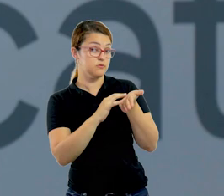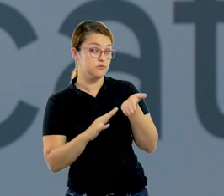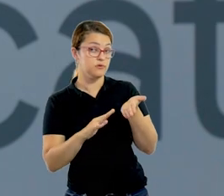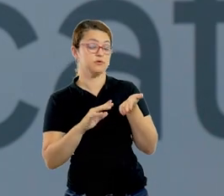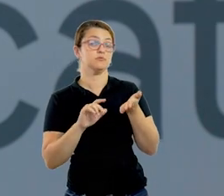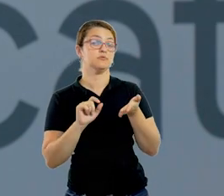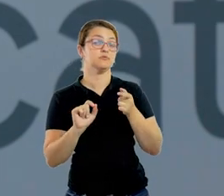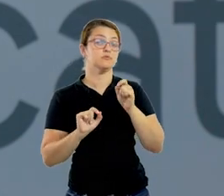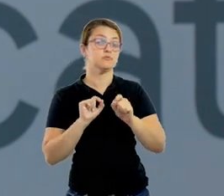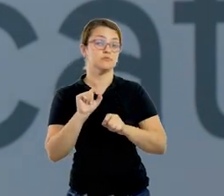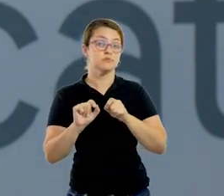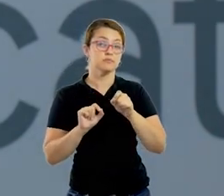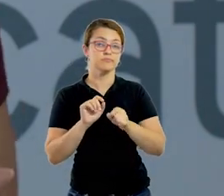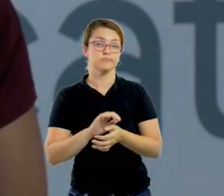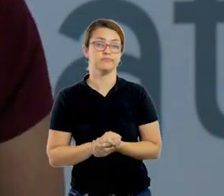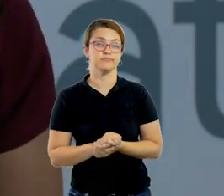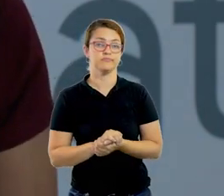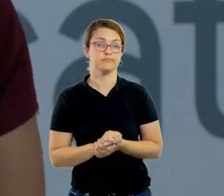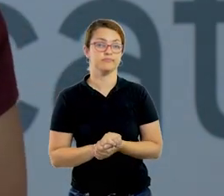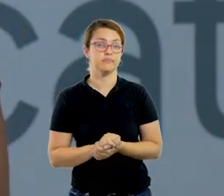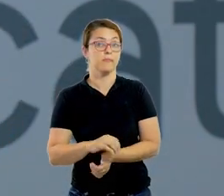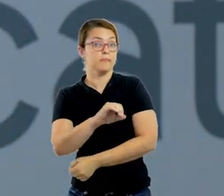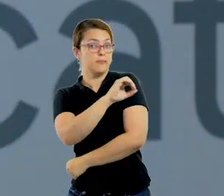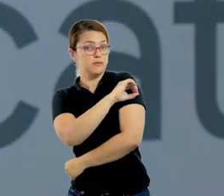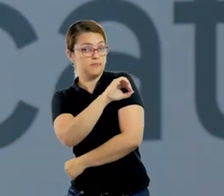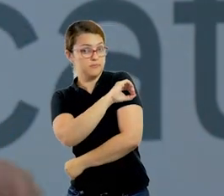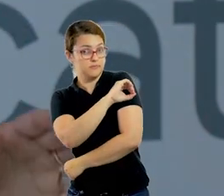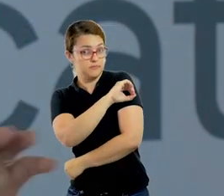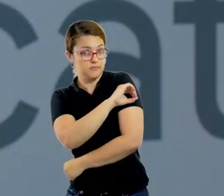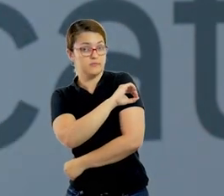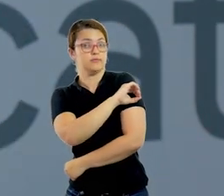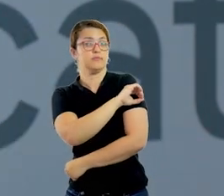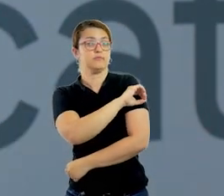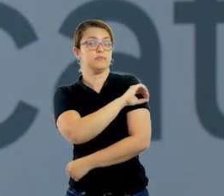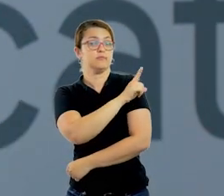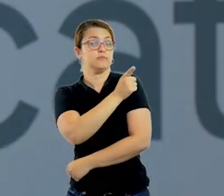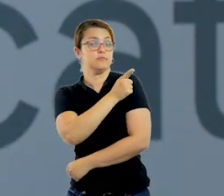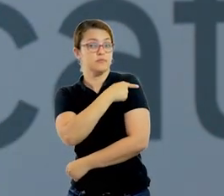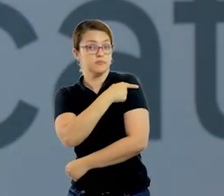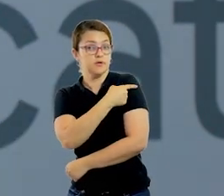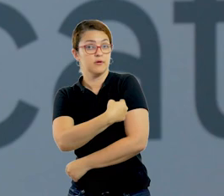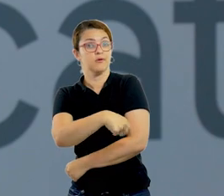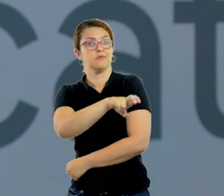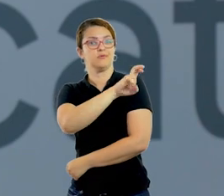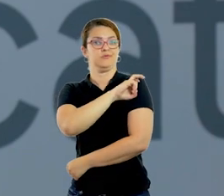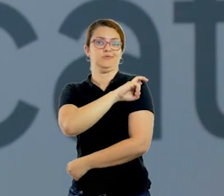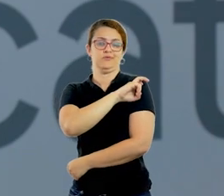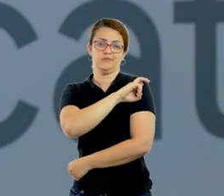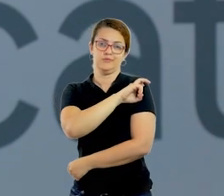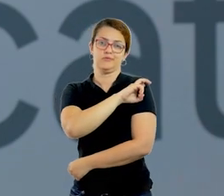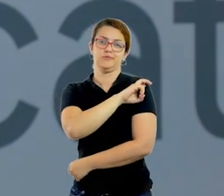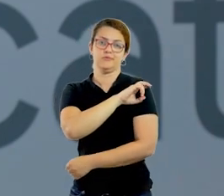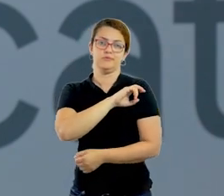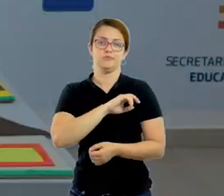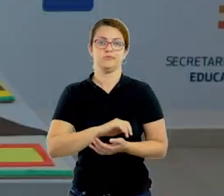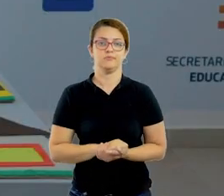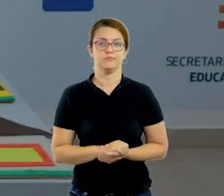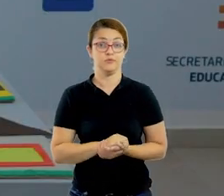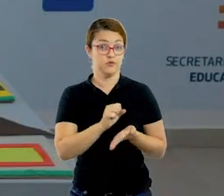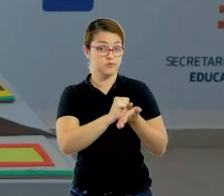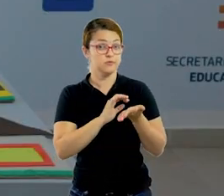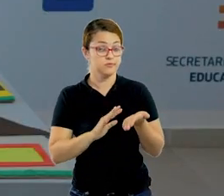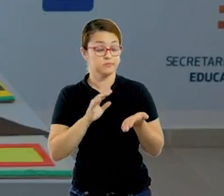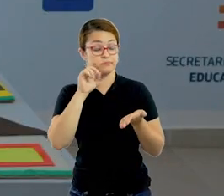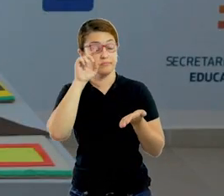fiz atividades para o pré, tá bem? Atividades do primeiro ao quinto ano do ensino fundamental. Eu